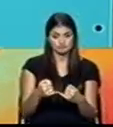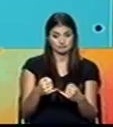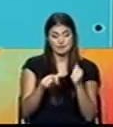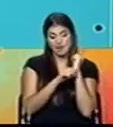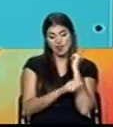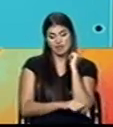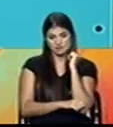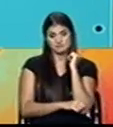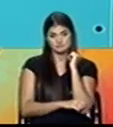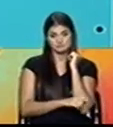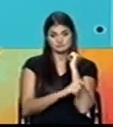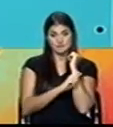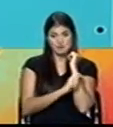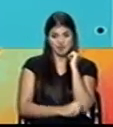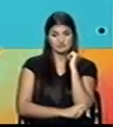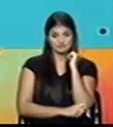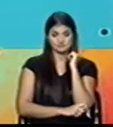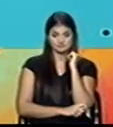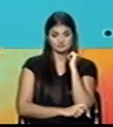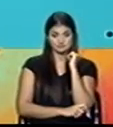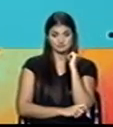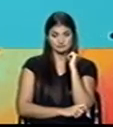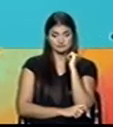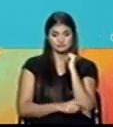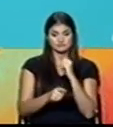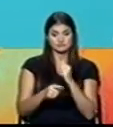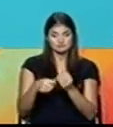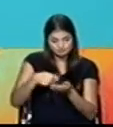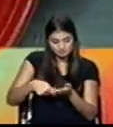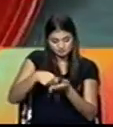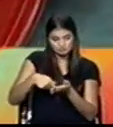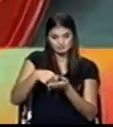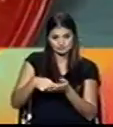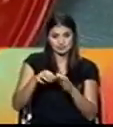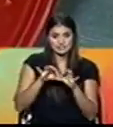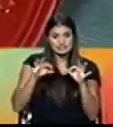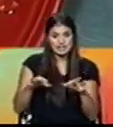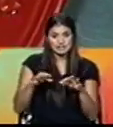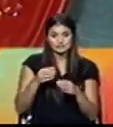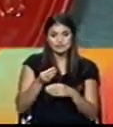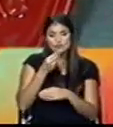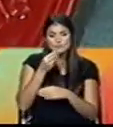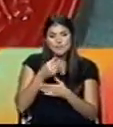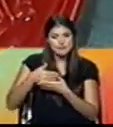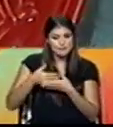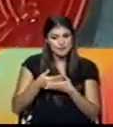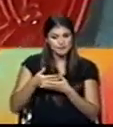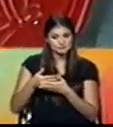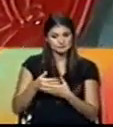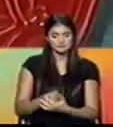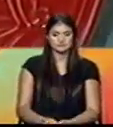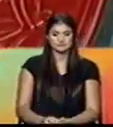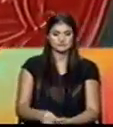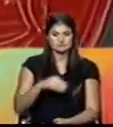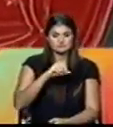Bananas que vamos esmagar como se fôssemos fazer uma papinha de bebê. Eu já esmaguei uma. Só e para... não pomos assim um bocadinho de sumo de limão, não? Não, não é